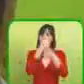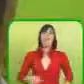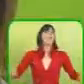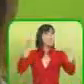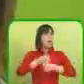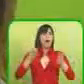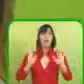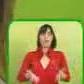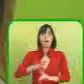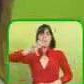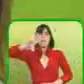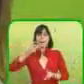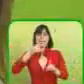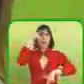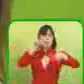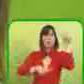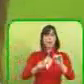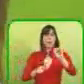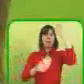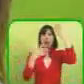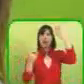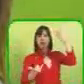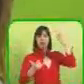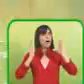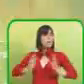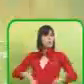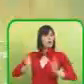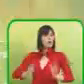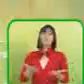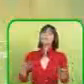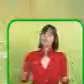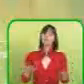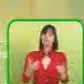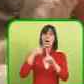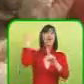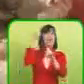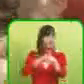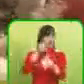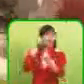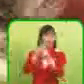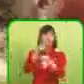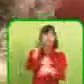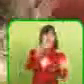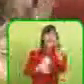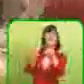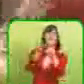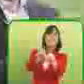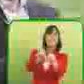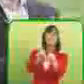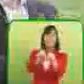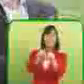haja nem países nem cidadãos de primeira e de segunda. Leva a luta até às eleições.